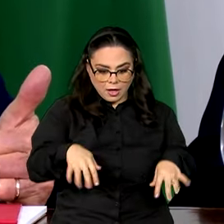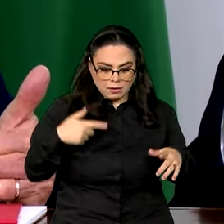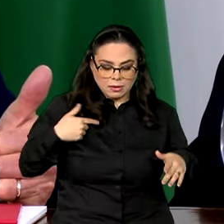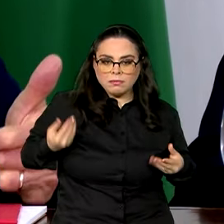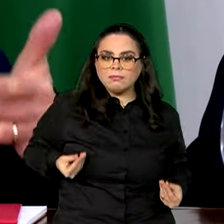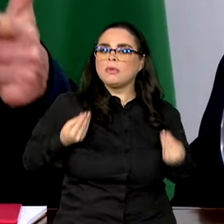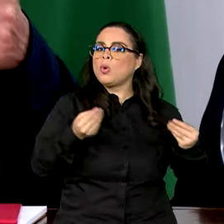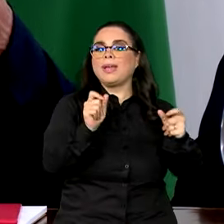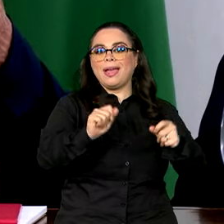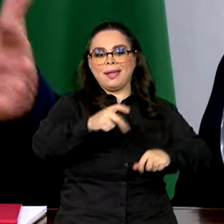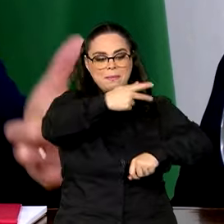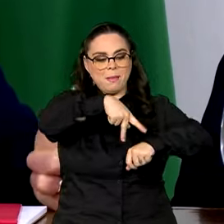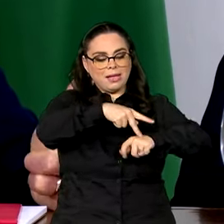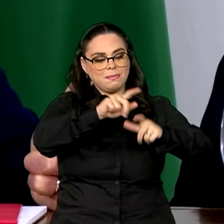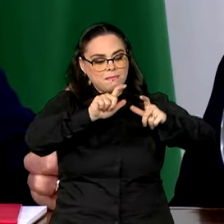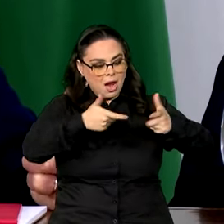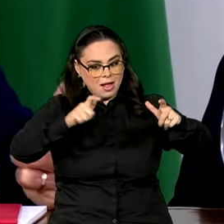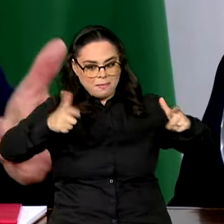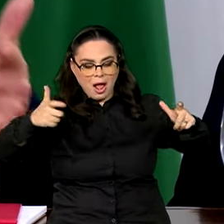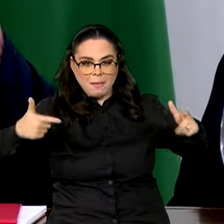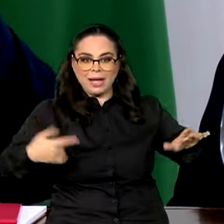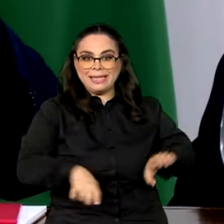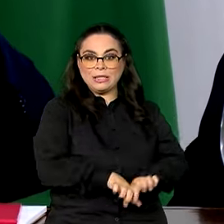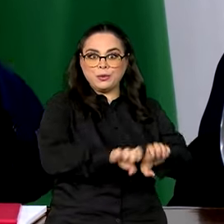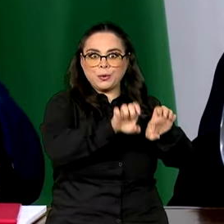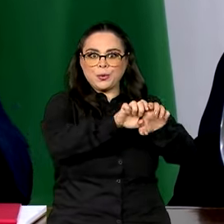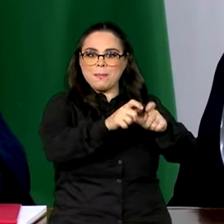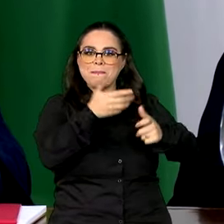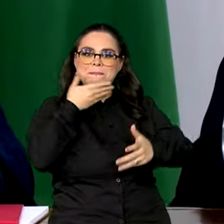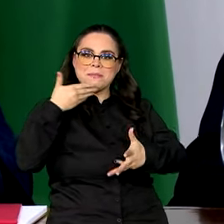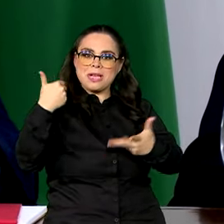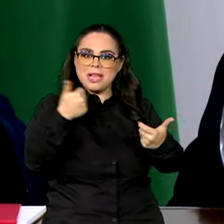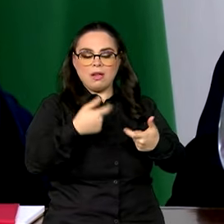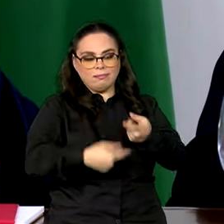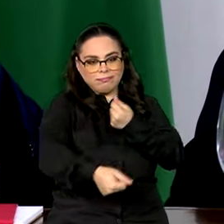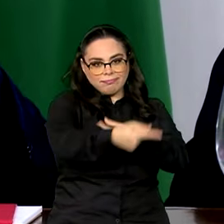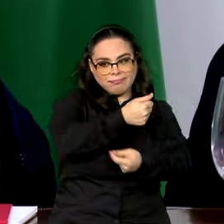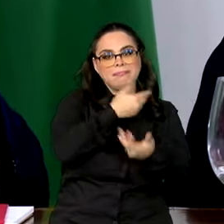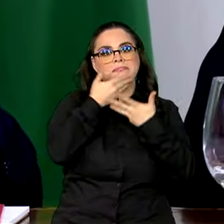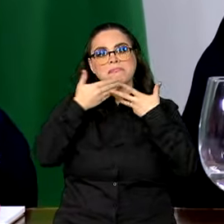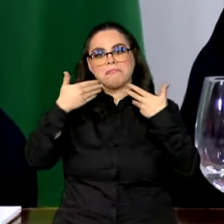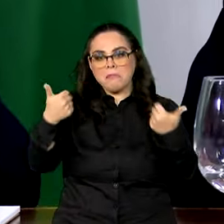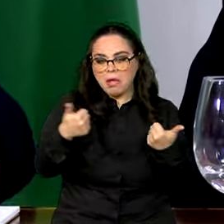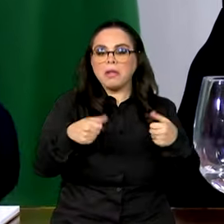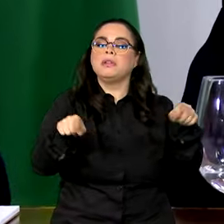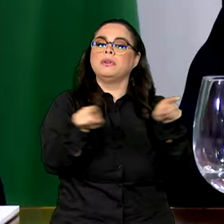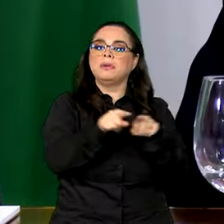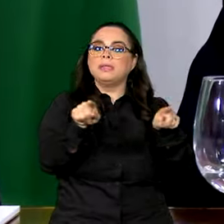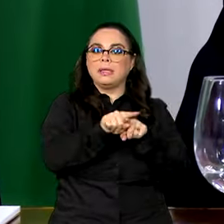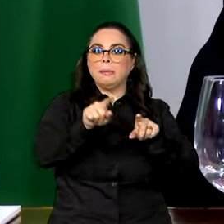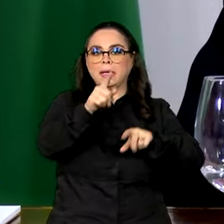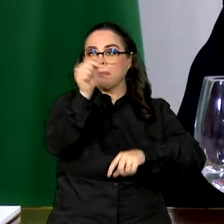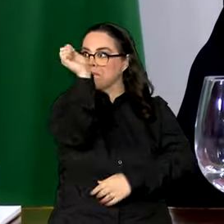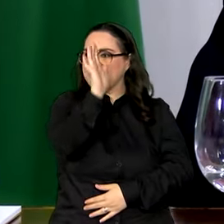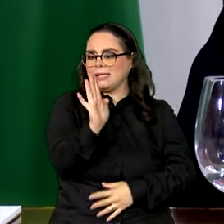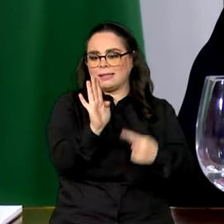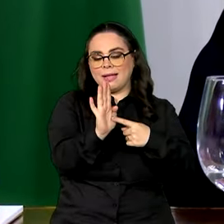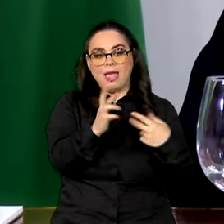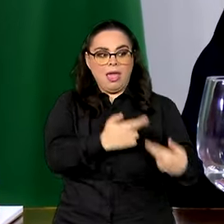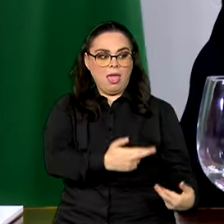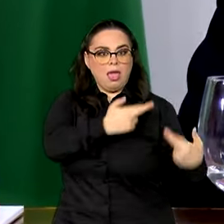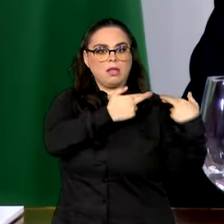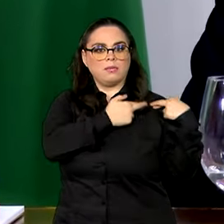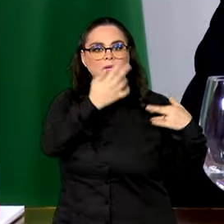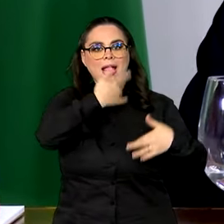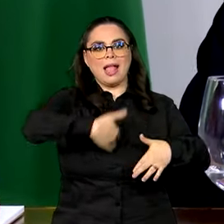crescendo do ponto de vista de infraestrutura, é um país crescendo economicamente, é um país com muita responsabilidade